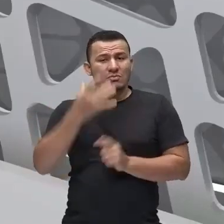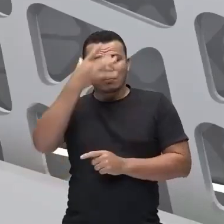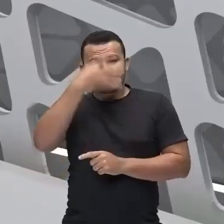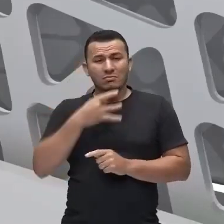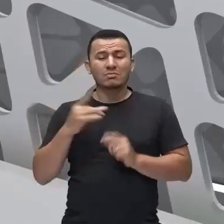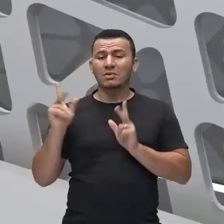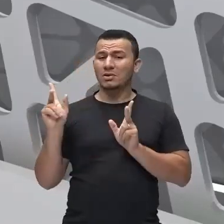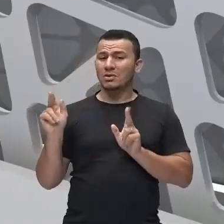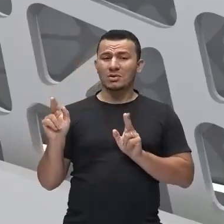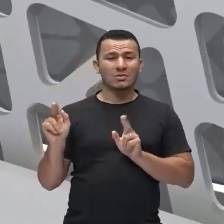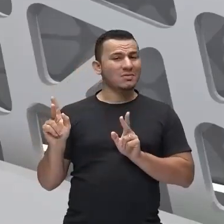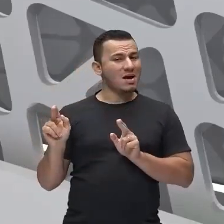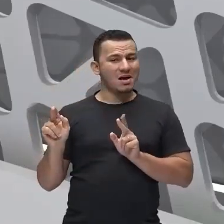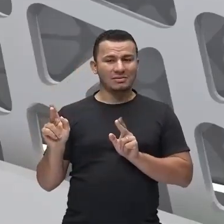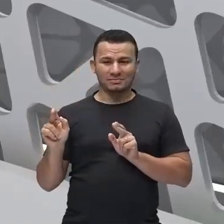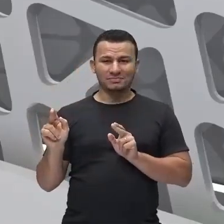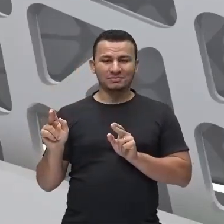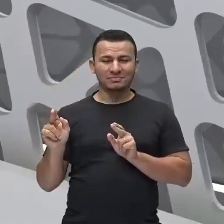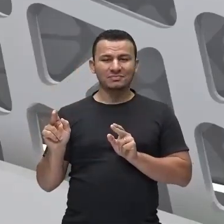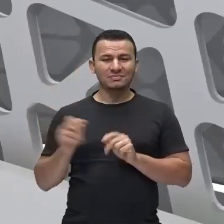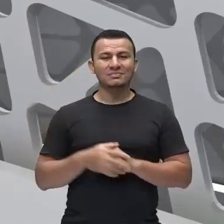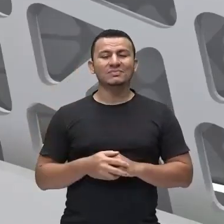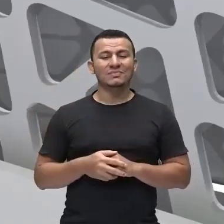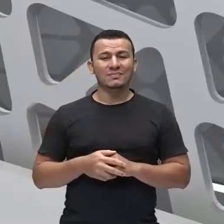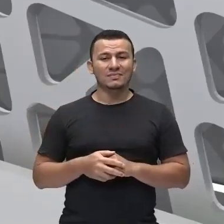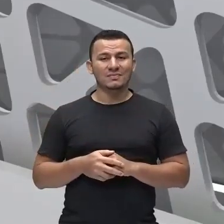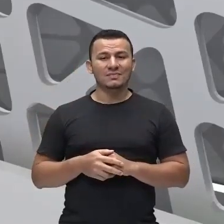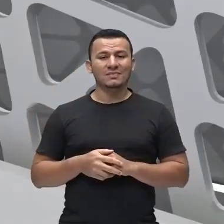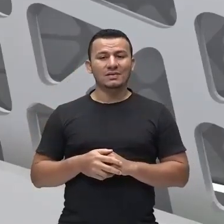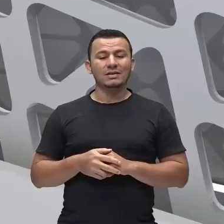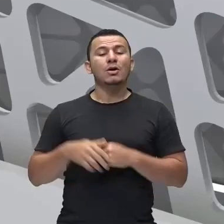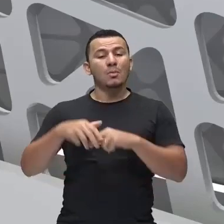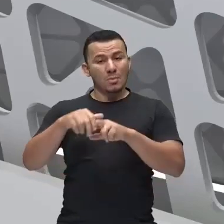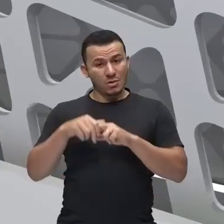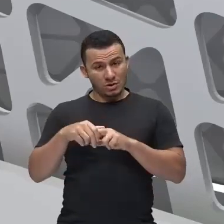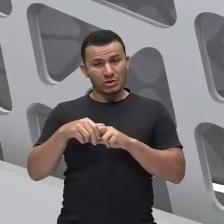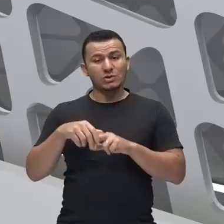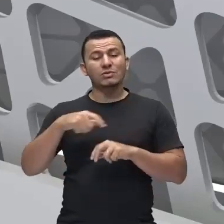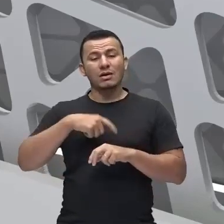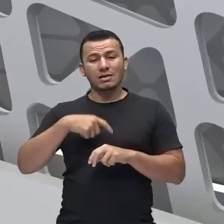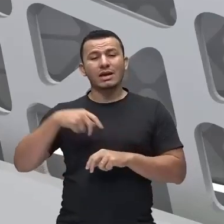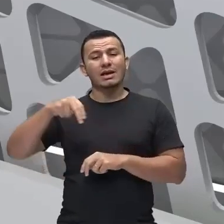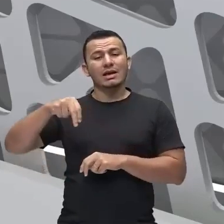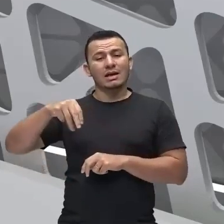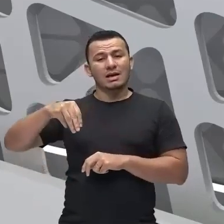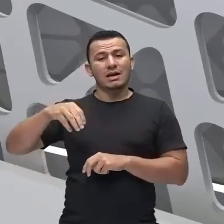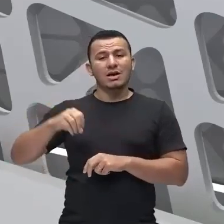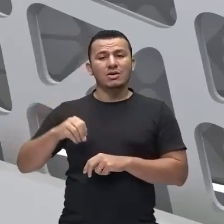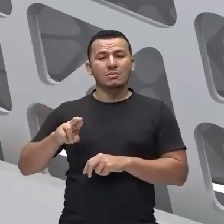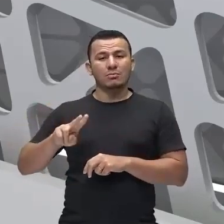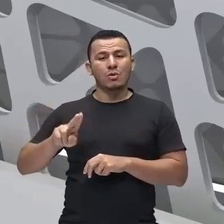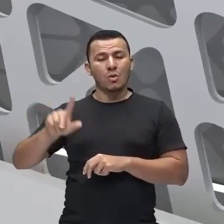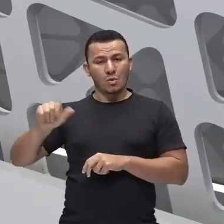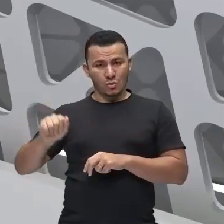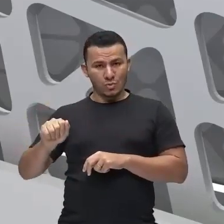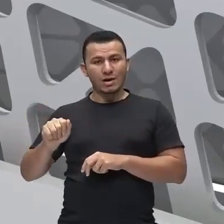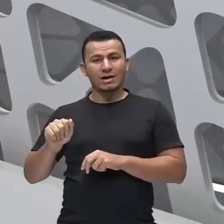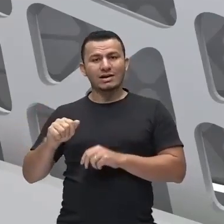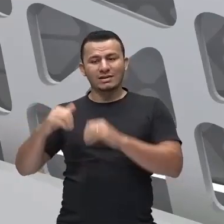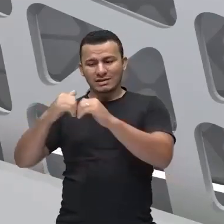idênticas. Gêmeas que fomos originadas nessa fase aí de divisão aí da mórula para a blástula